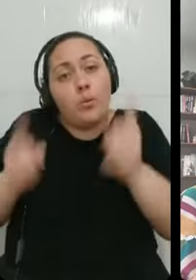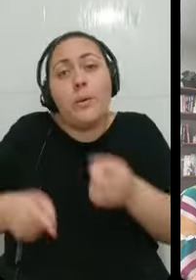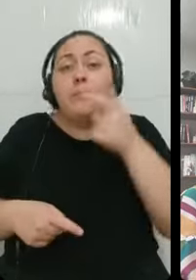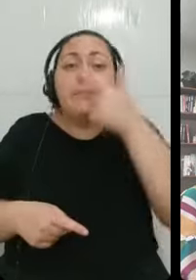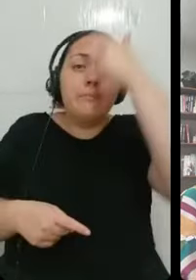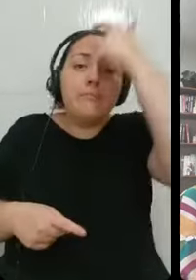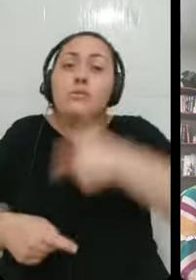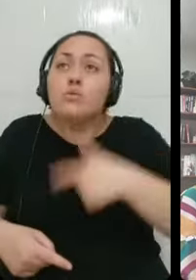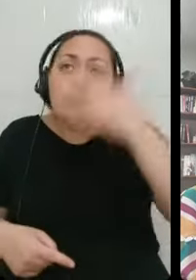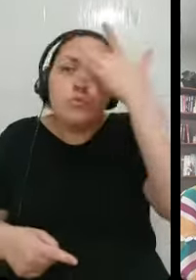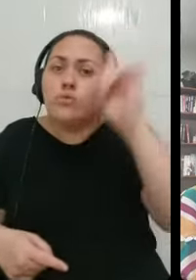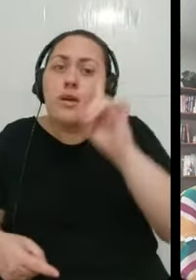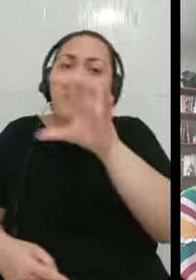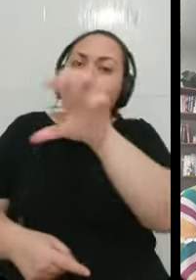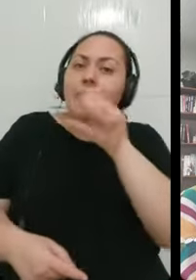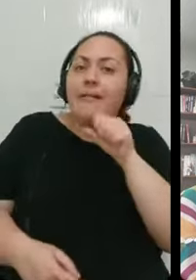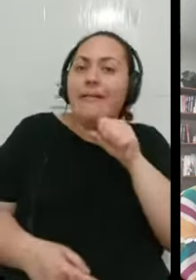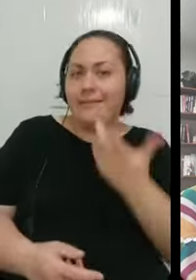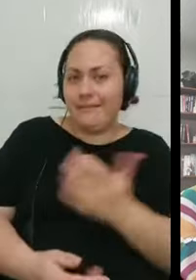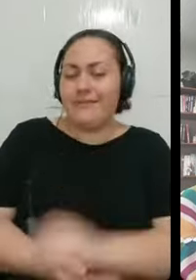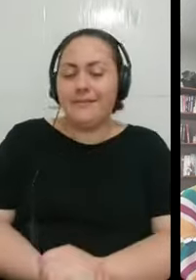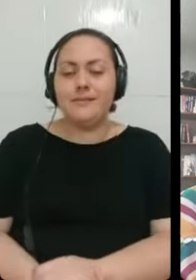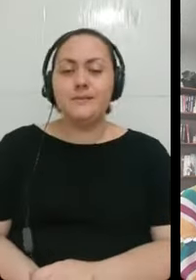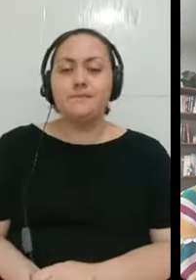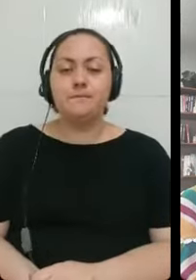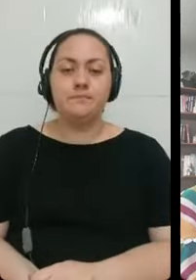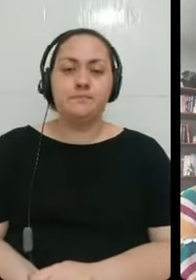E o quanto tu percebe, Ken,